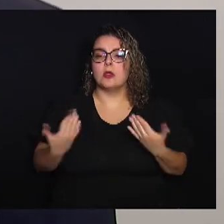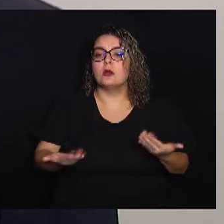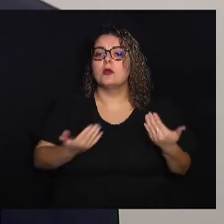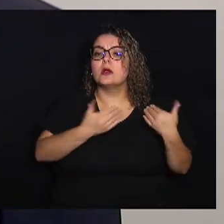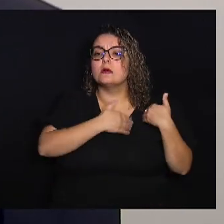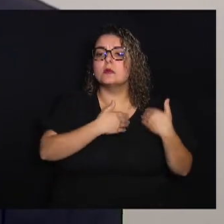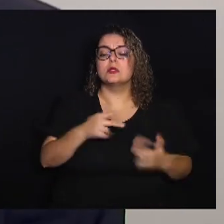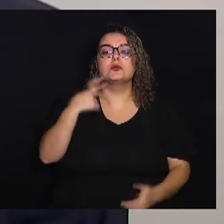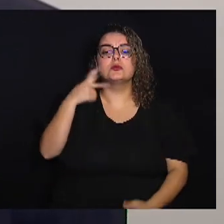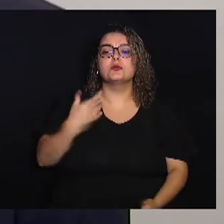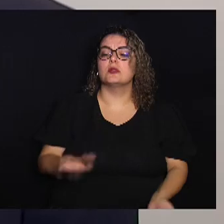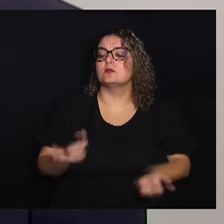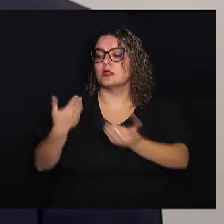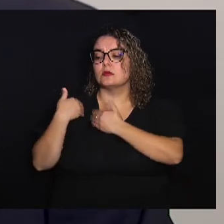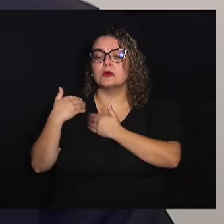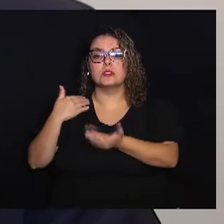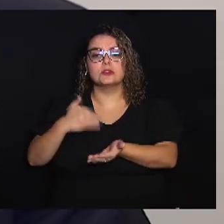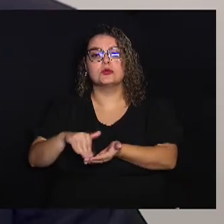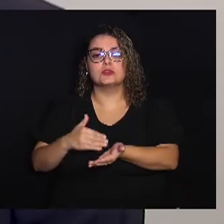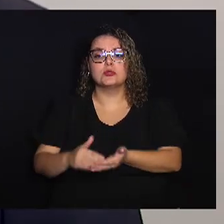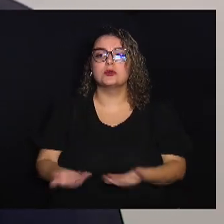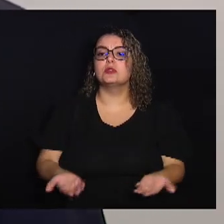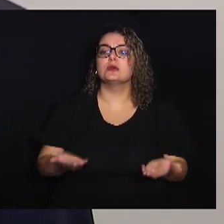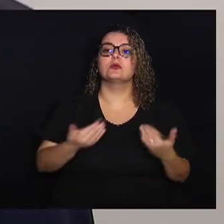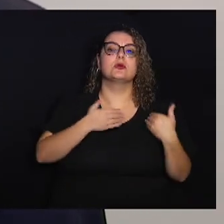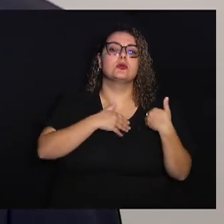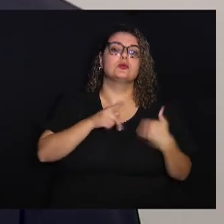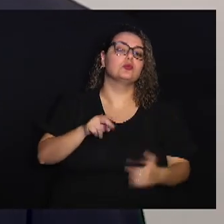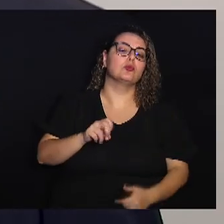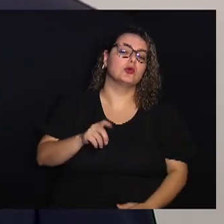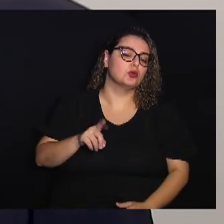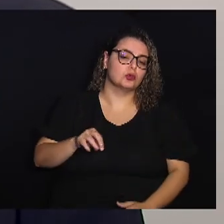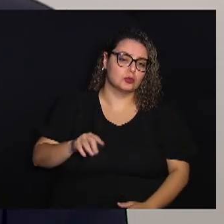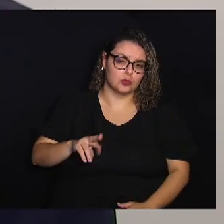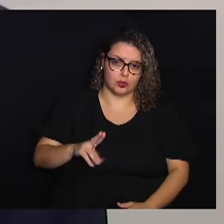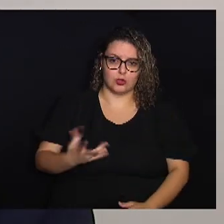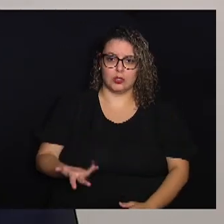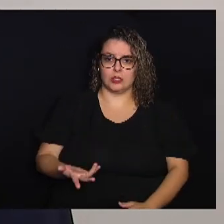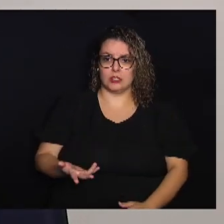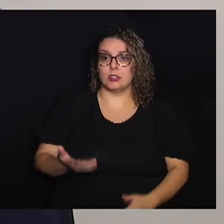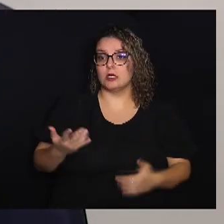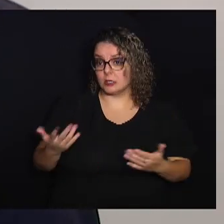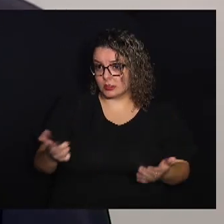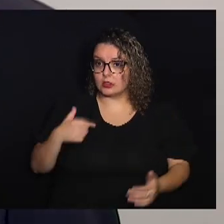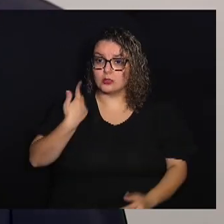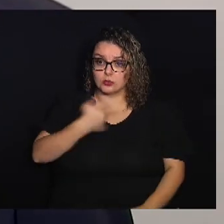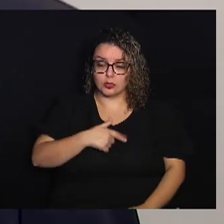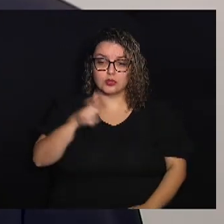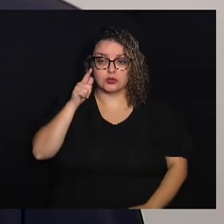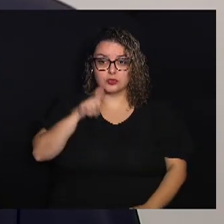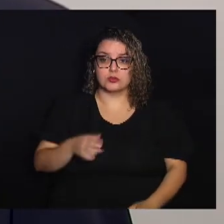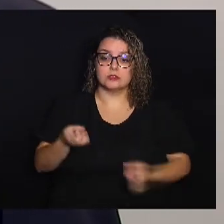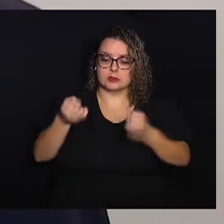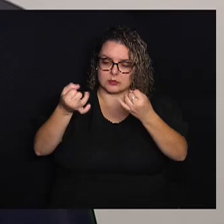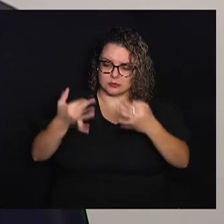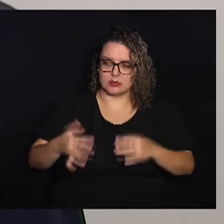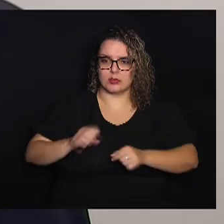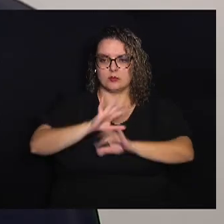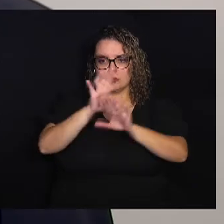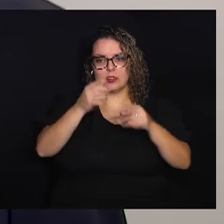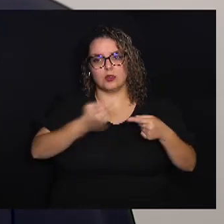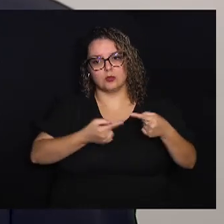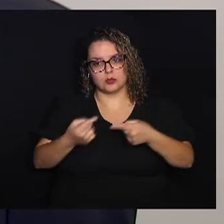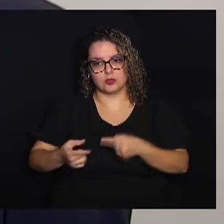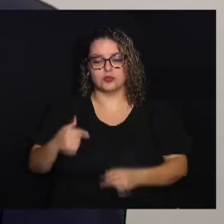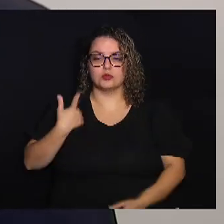é a responsabilidade da Secretaria de Cultura? Então, e do produtor. Então, a gente conseguiu trazer para casa um debate onde